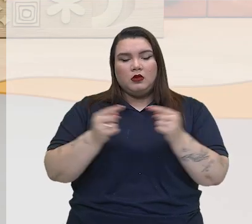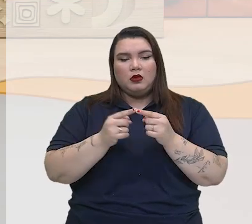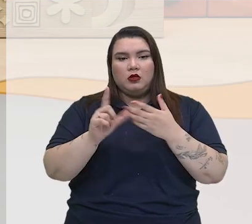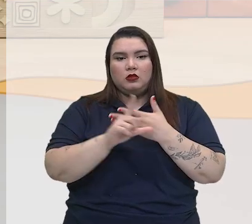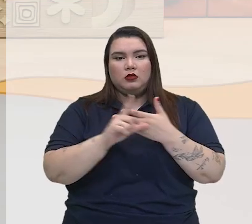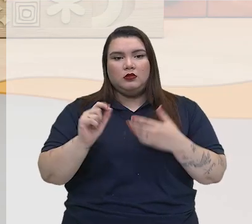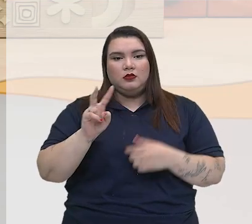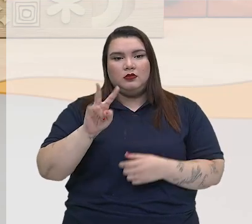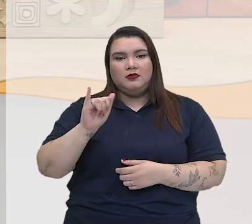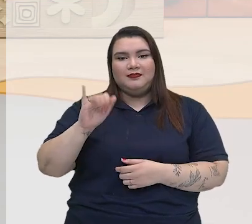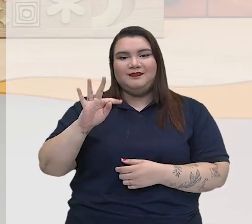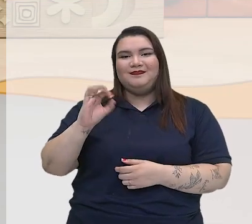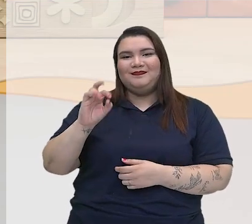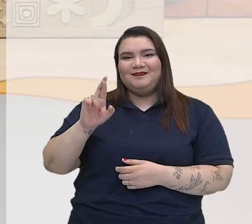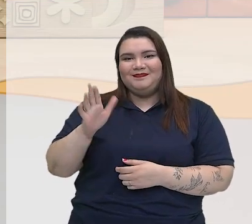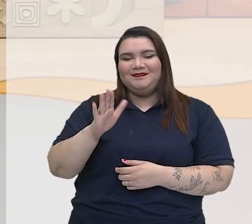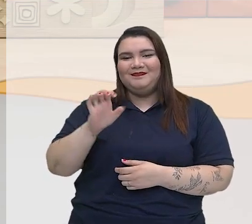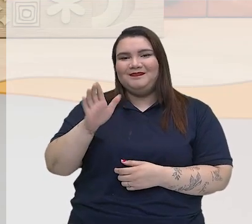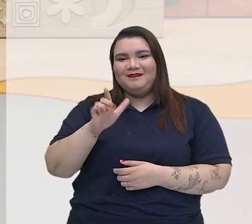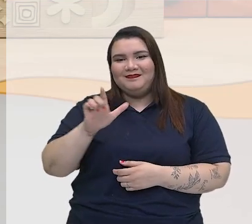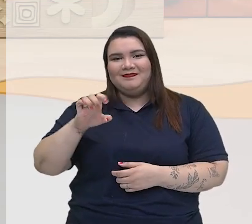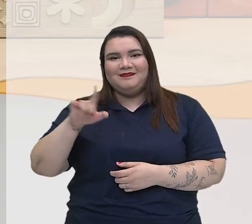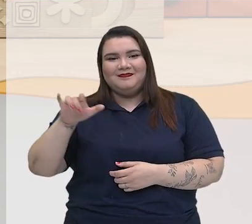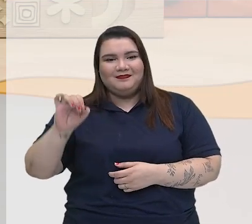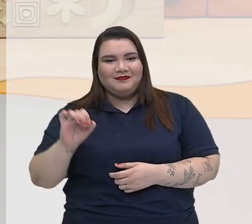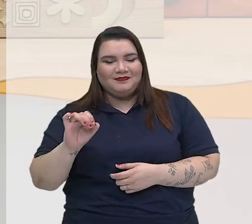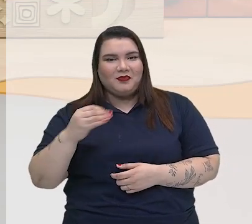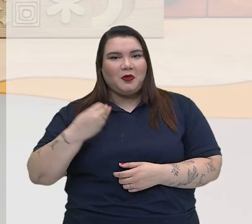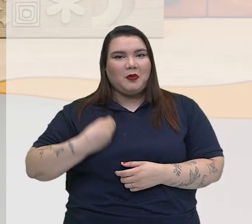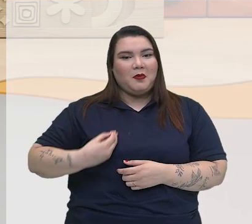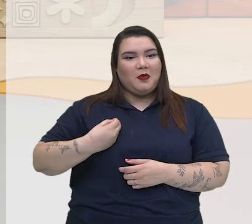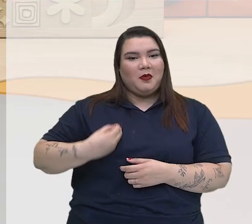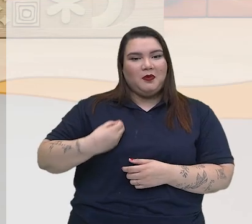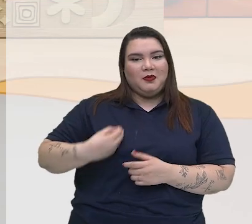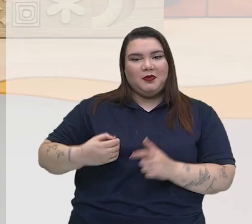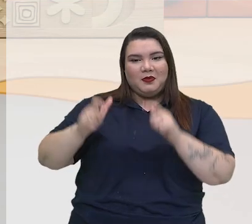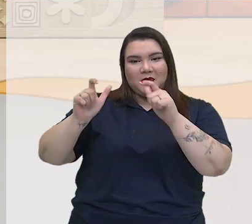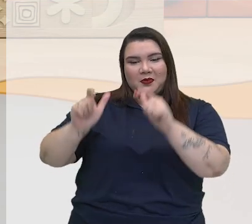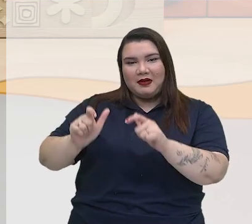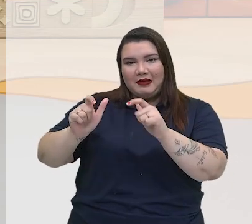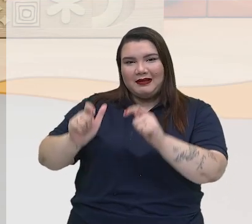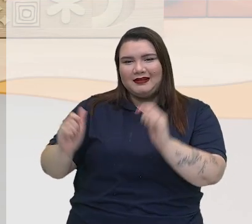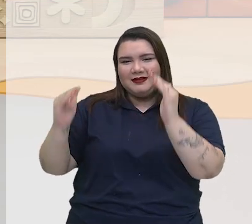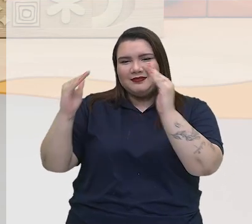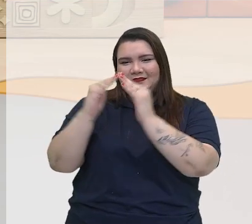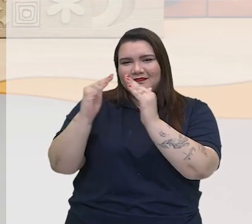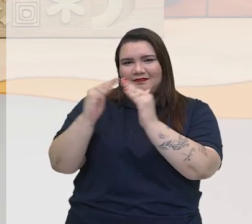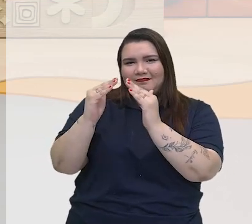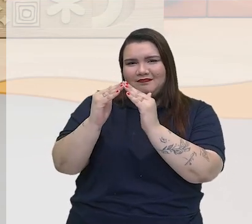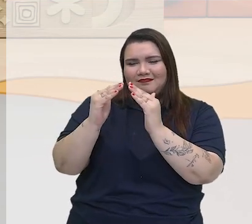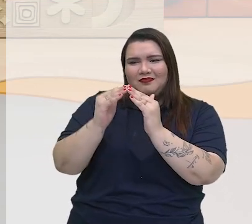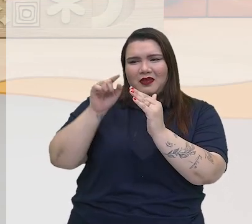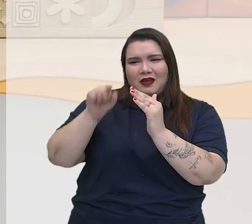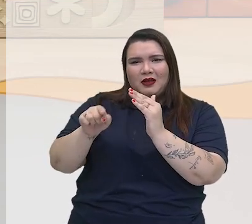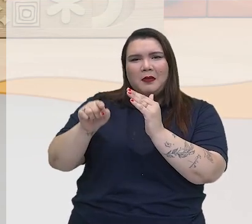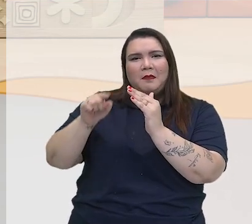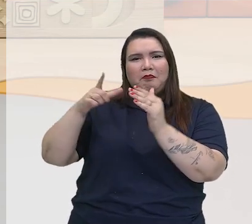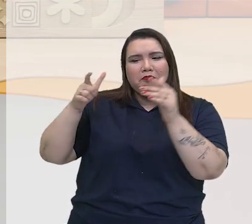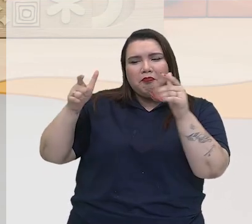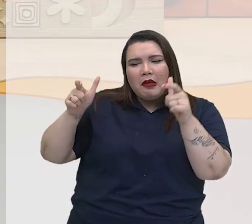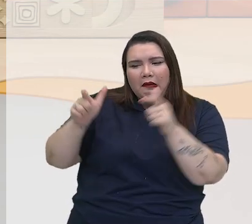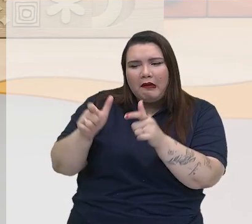e Léo chamada Vida Boa. Moro num lugar, numa casinha inocente do